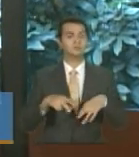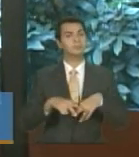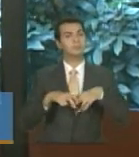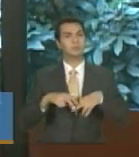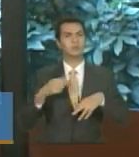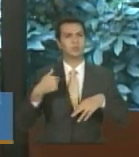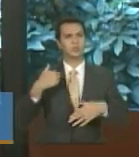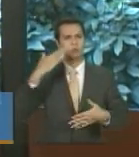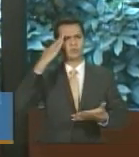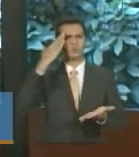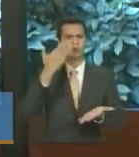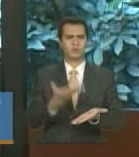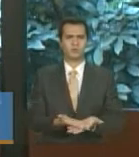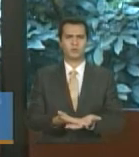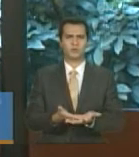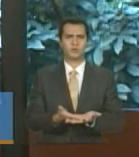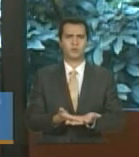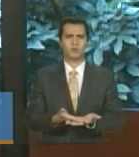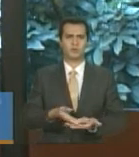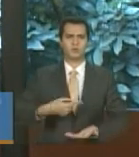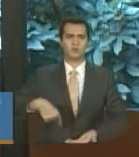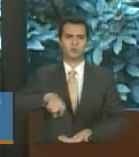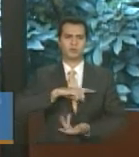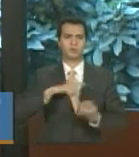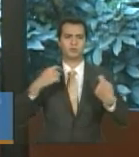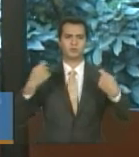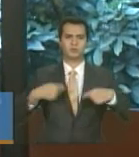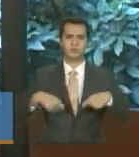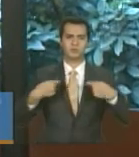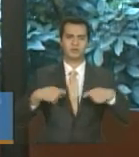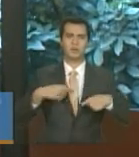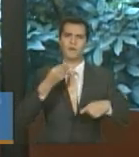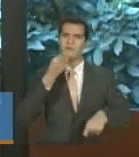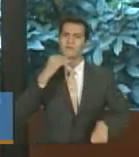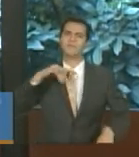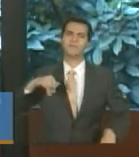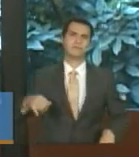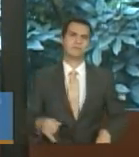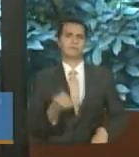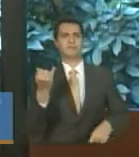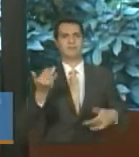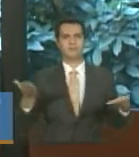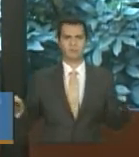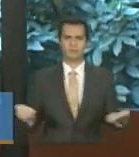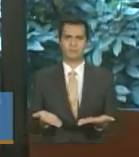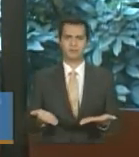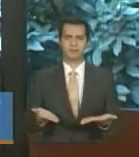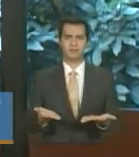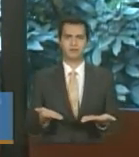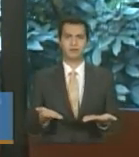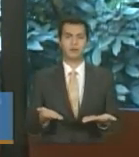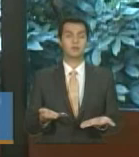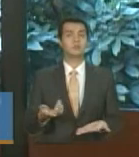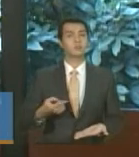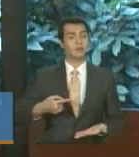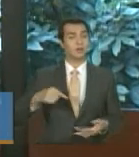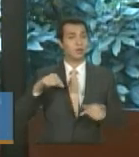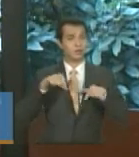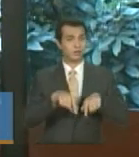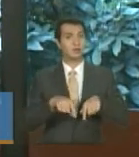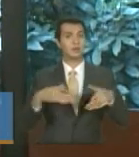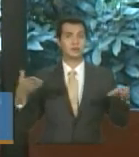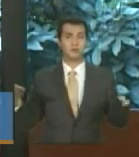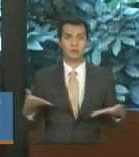nós não podemos e nem devemos perder a oportunidade desse momento. Trata-se de um divisor de águas